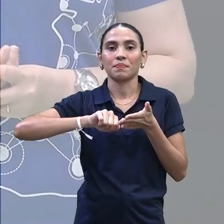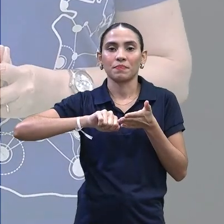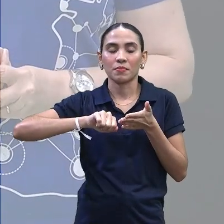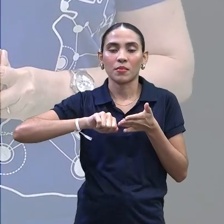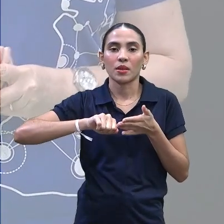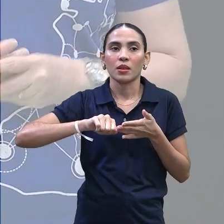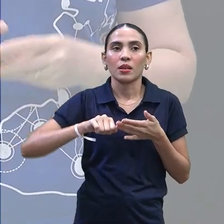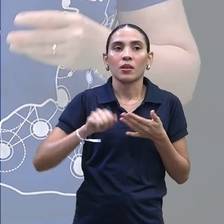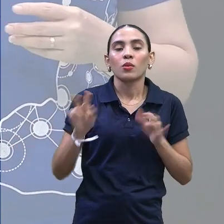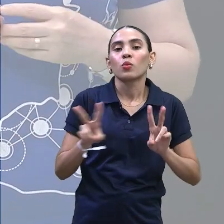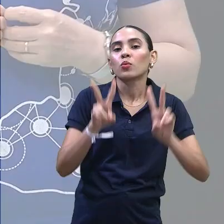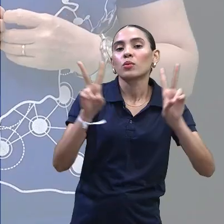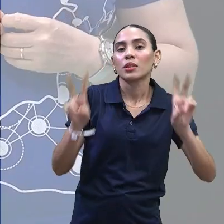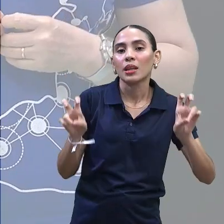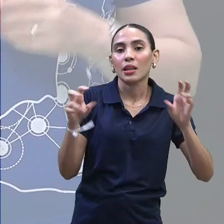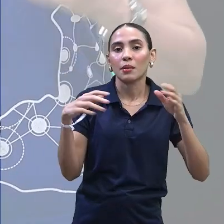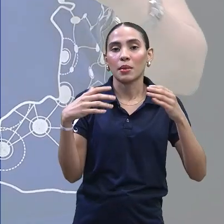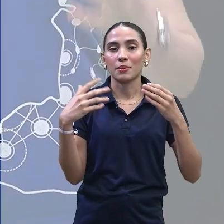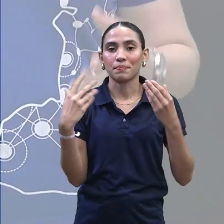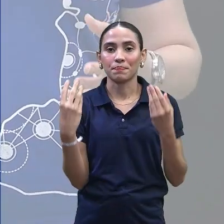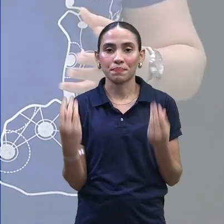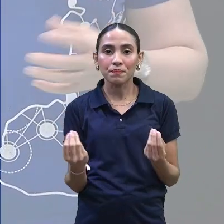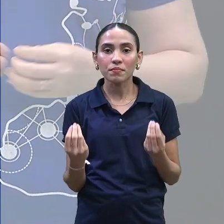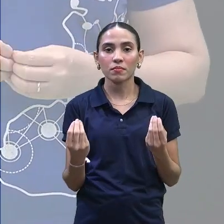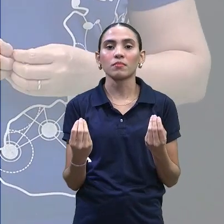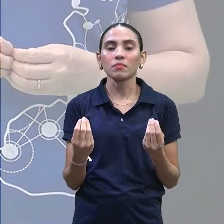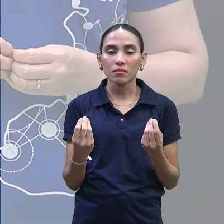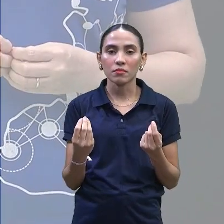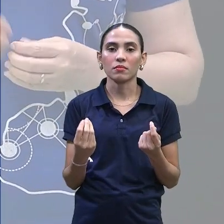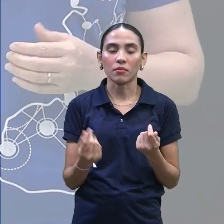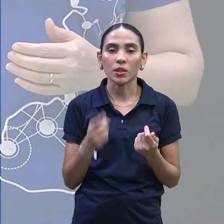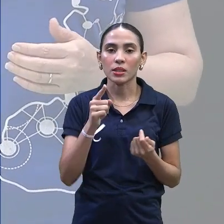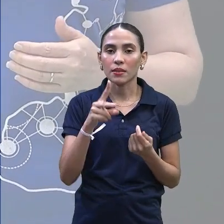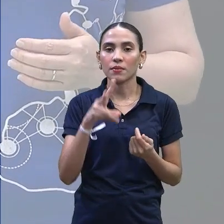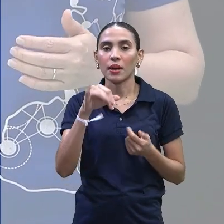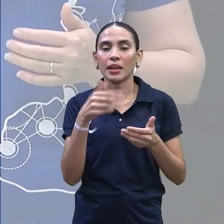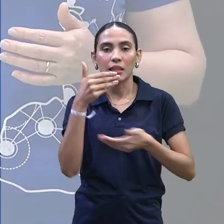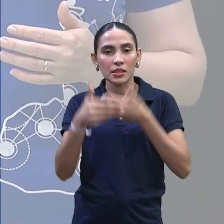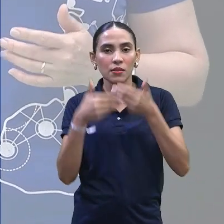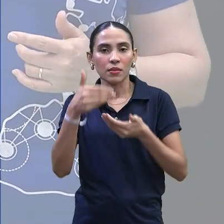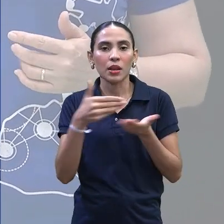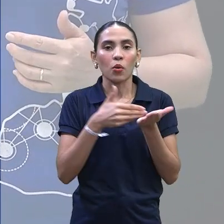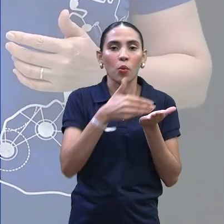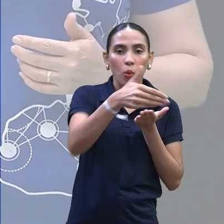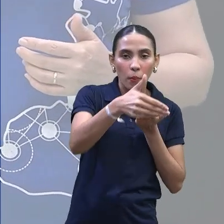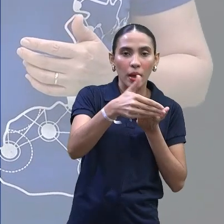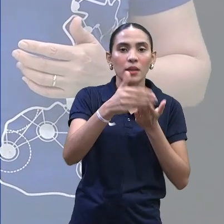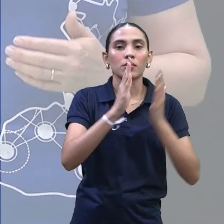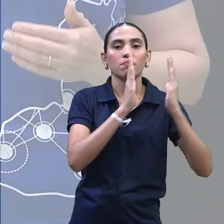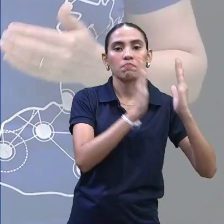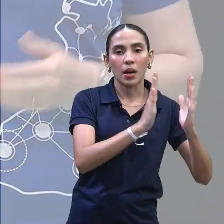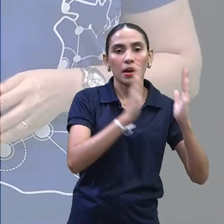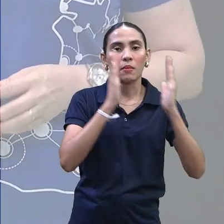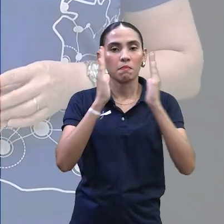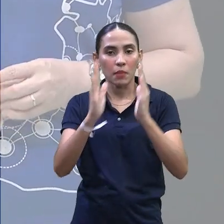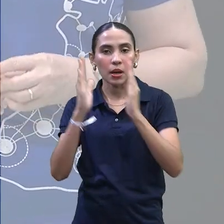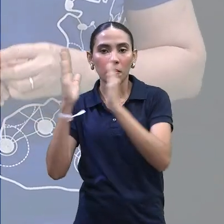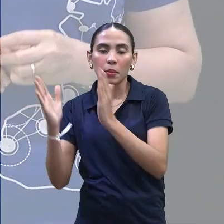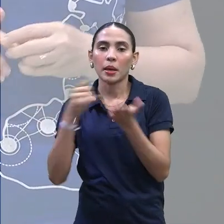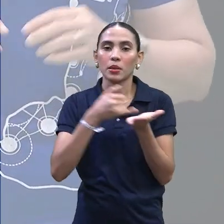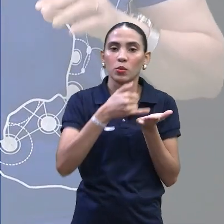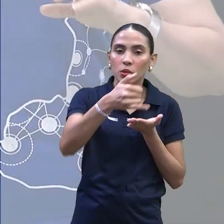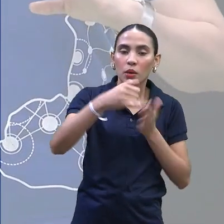escrever sobre um assunto, né, sobre um tema, e você vai desenvolver início, meio, fim, introdução, desenvolvimento,